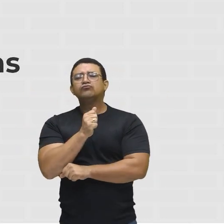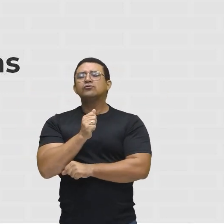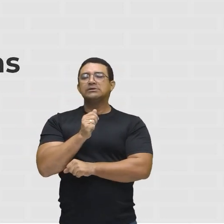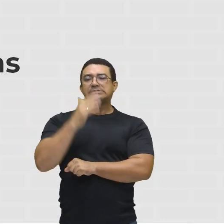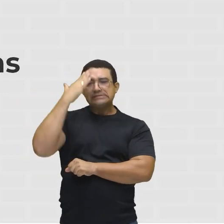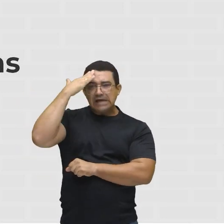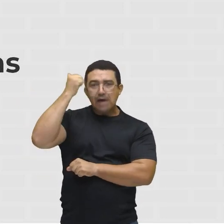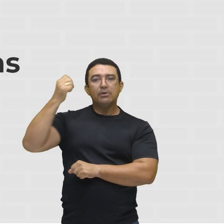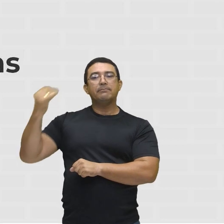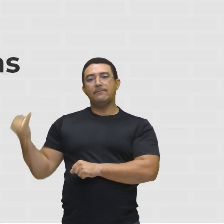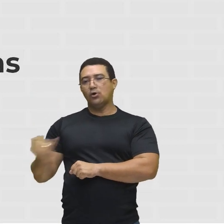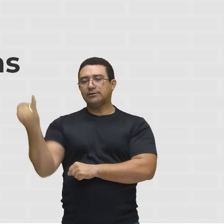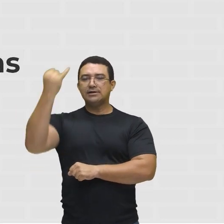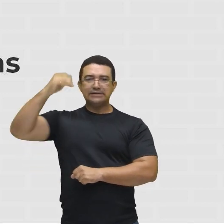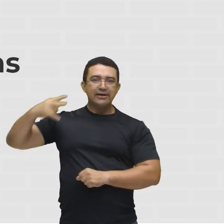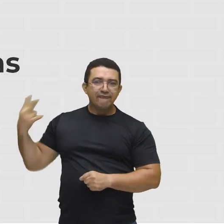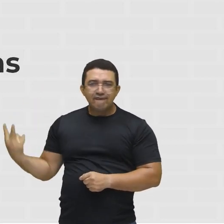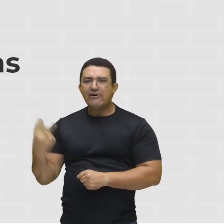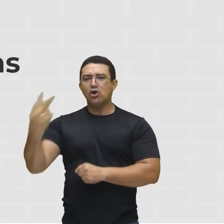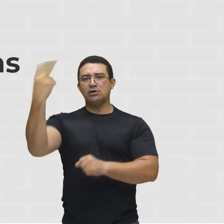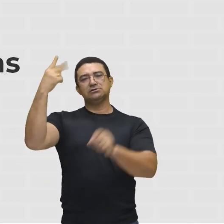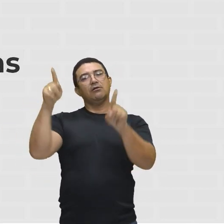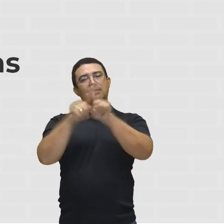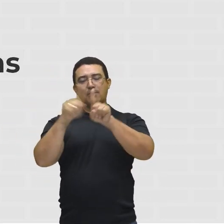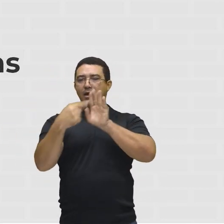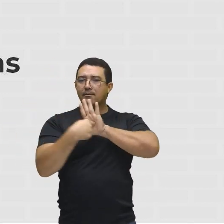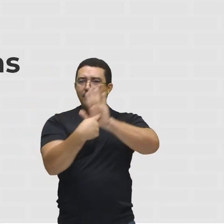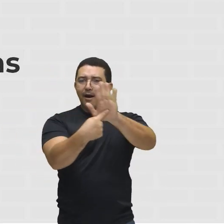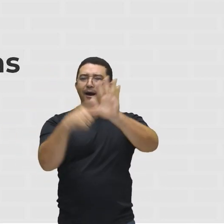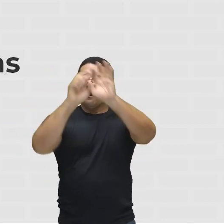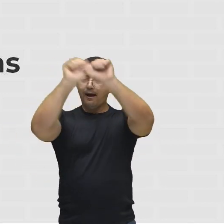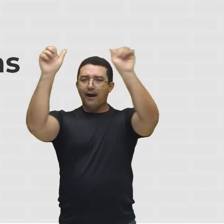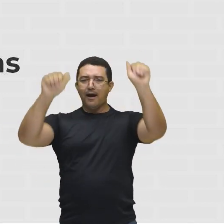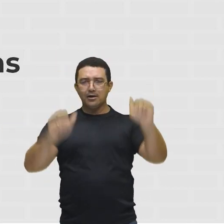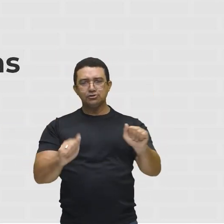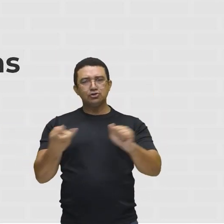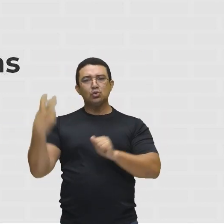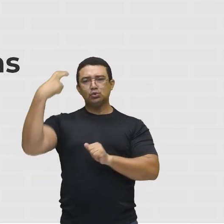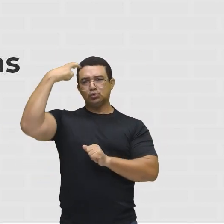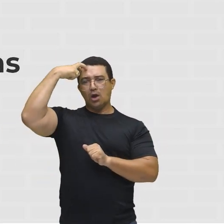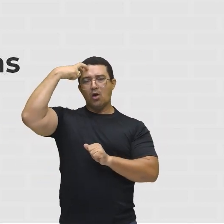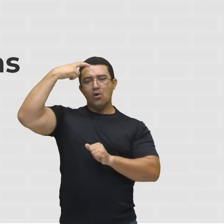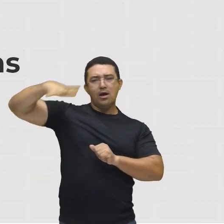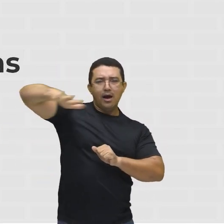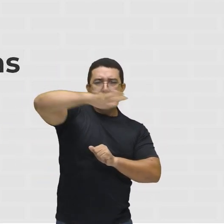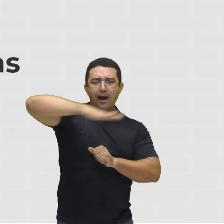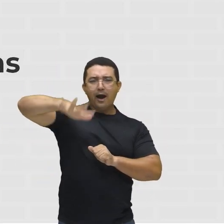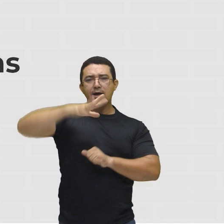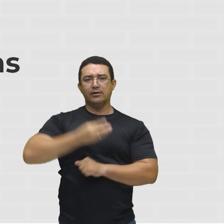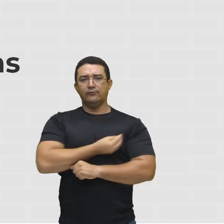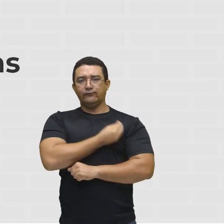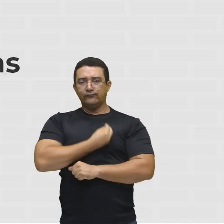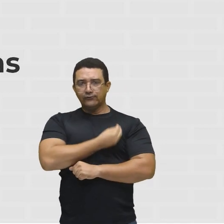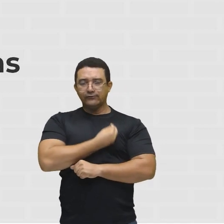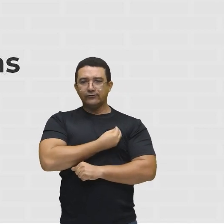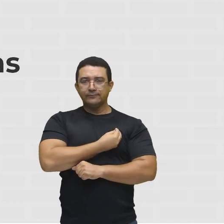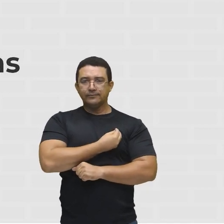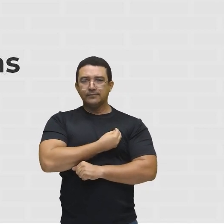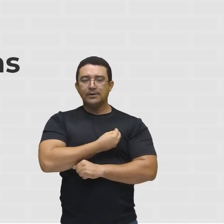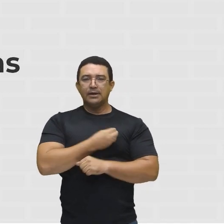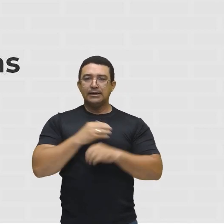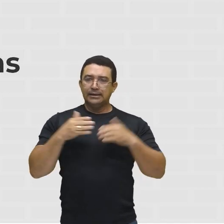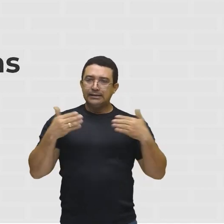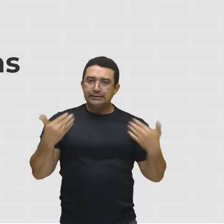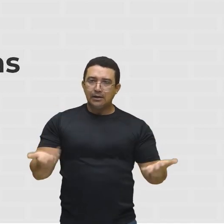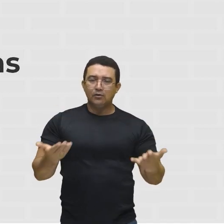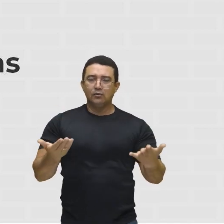a importância das diferentes manifestações artísticas e culturais em seu entorno, certo? Então,